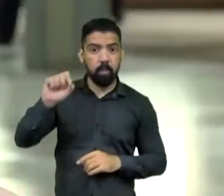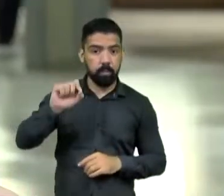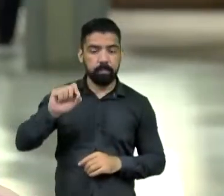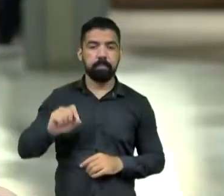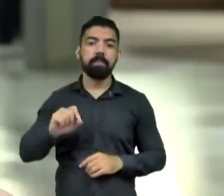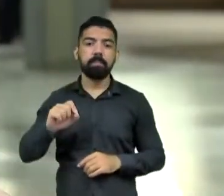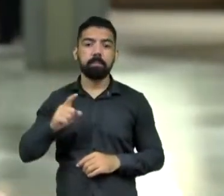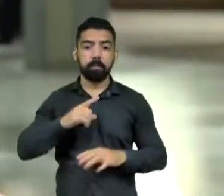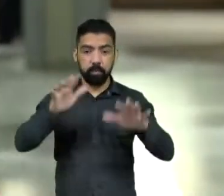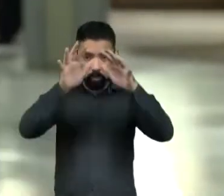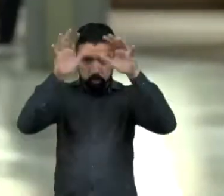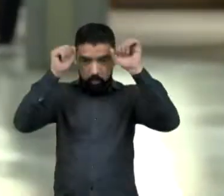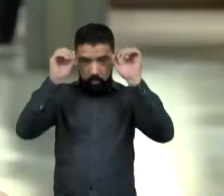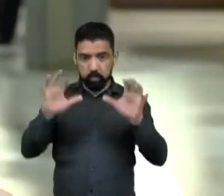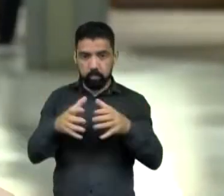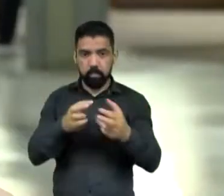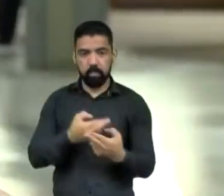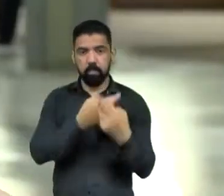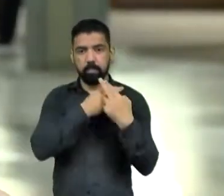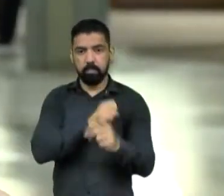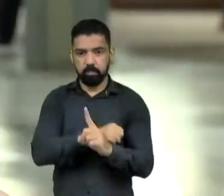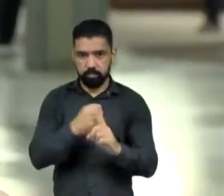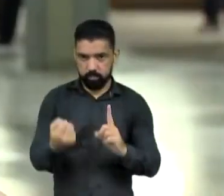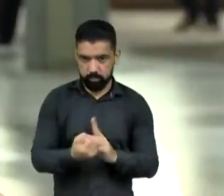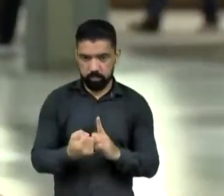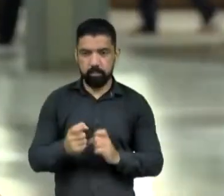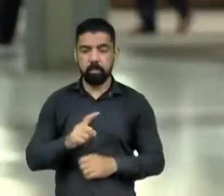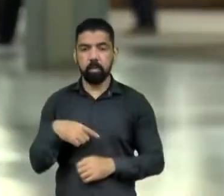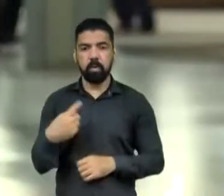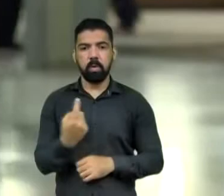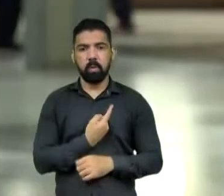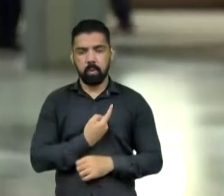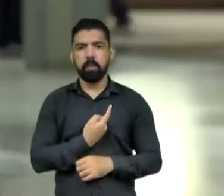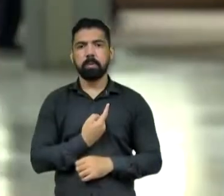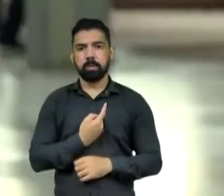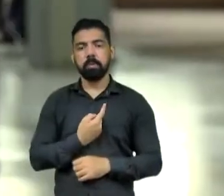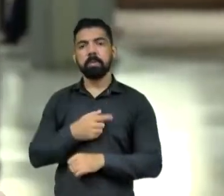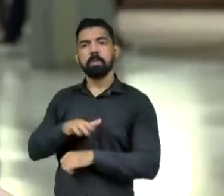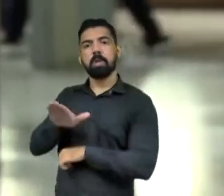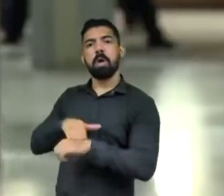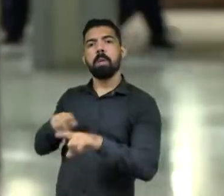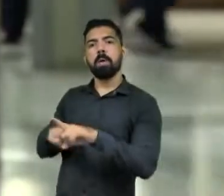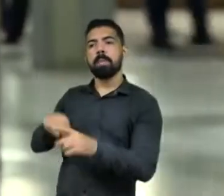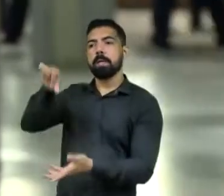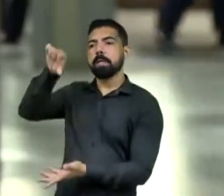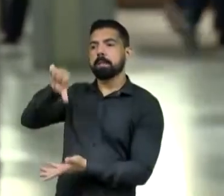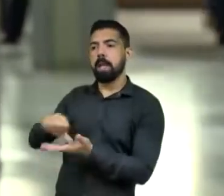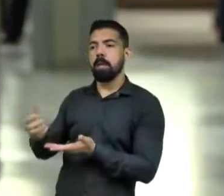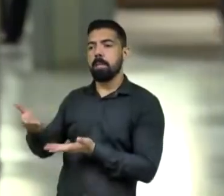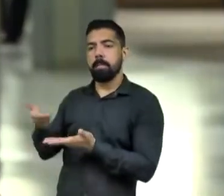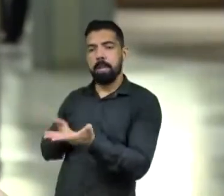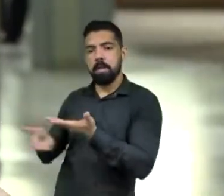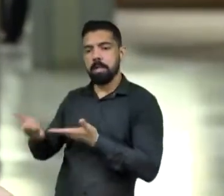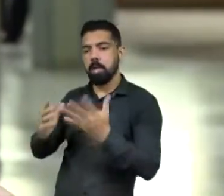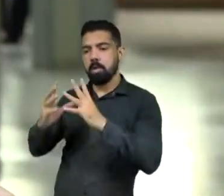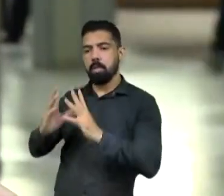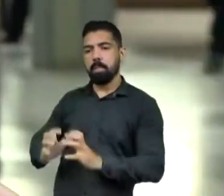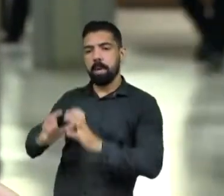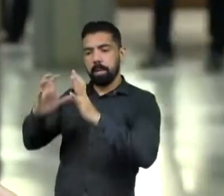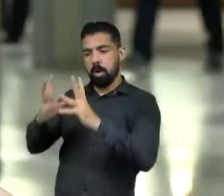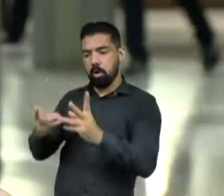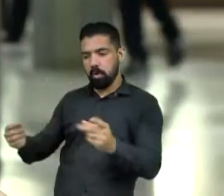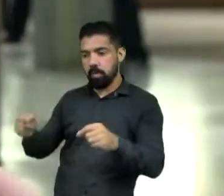de Responsabilidade Social, nós chamamos o Centro de Mediação e Gestão de Conflitos para organizar essa